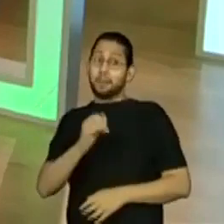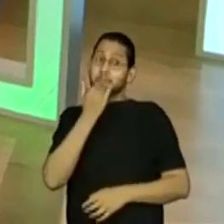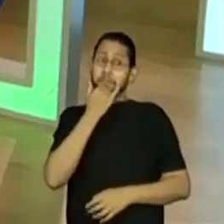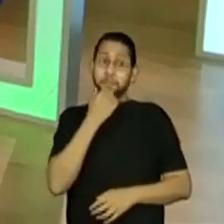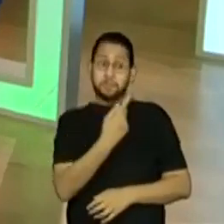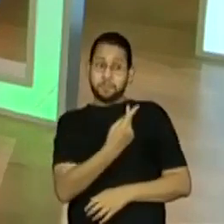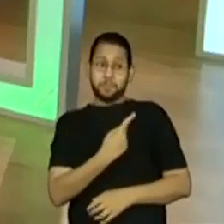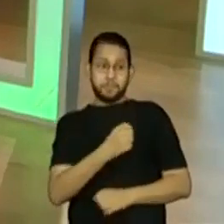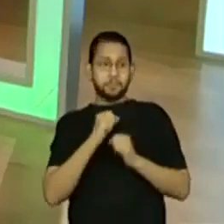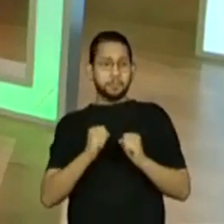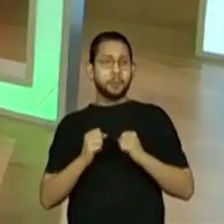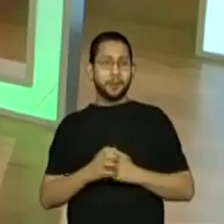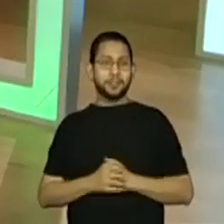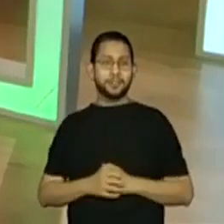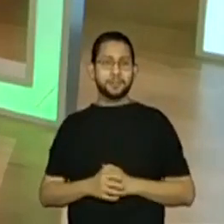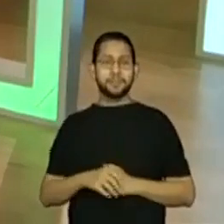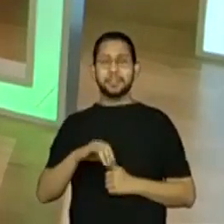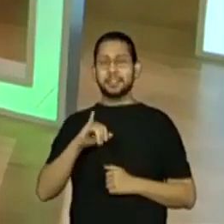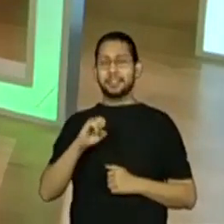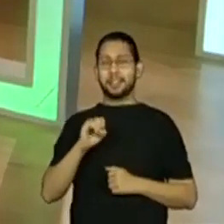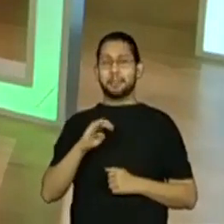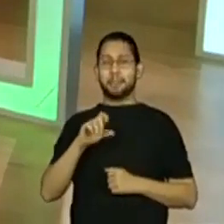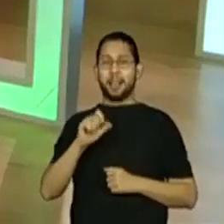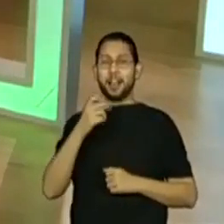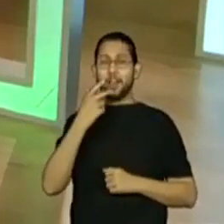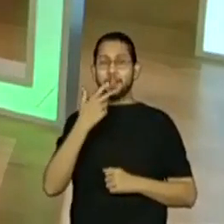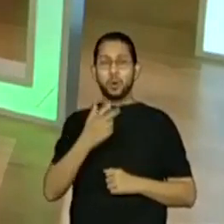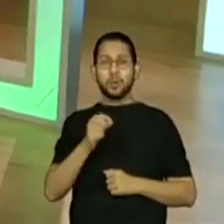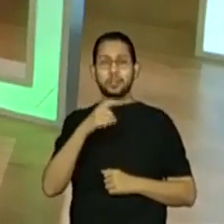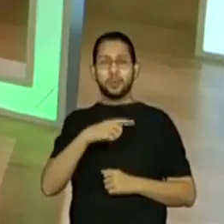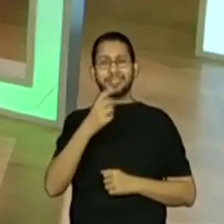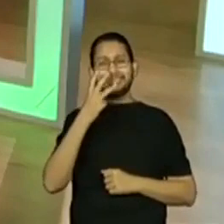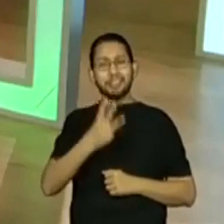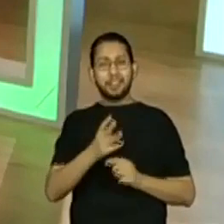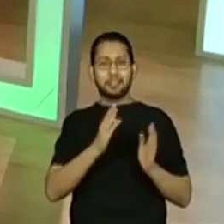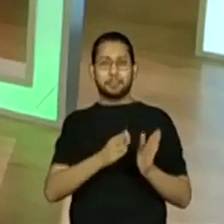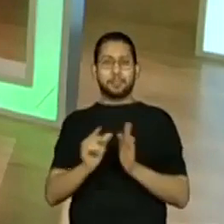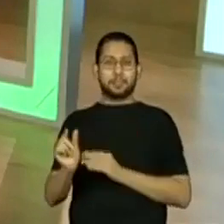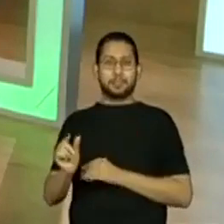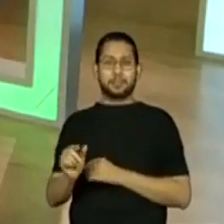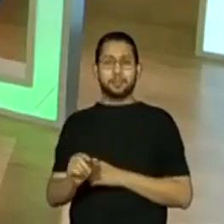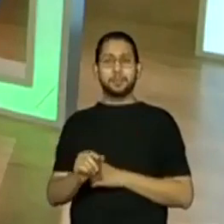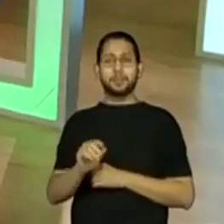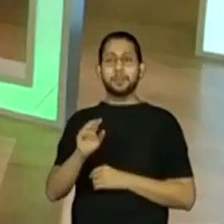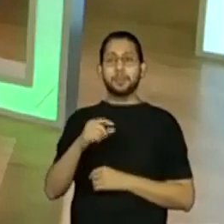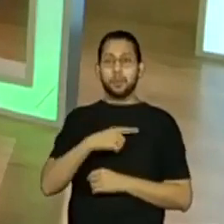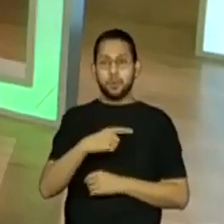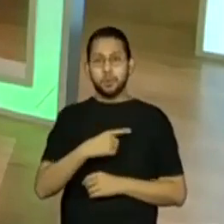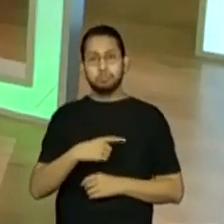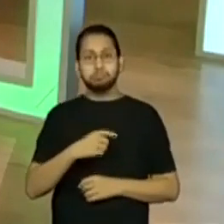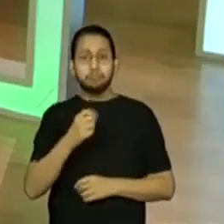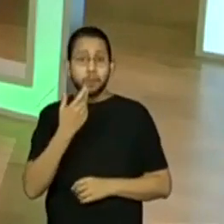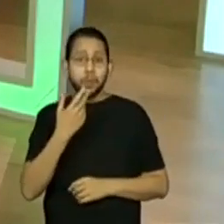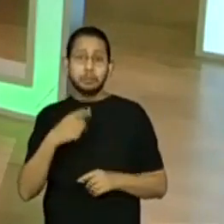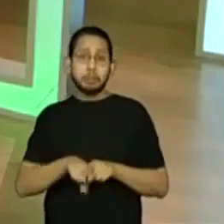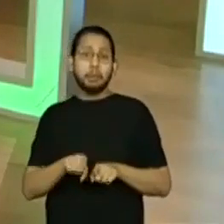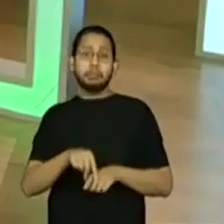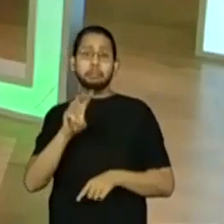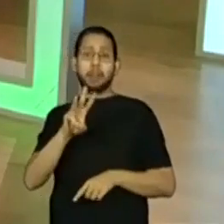verdade. A Isabela tinha dito que são 3 pedacinhos e o Leonardo também. O Bento também completou com 3